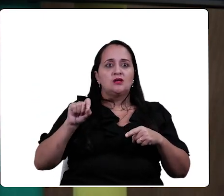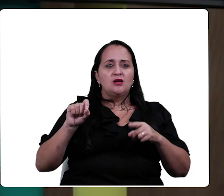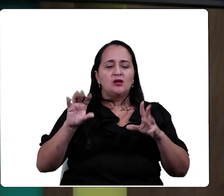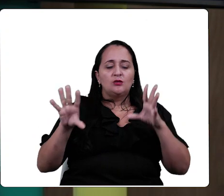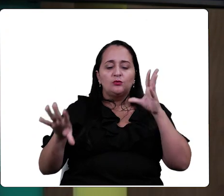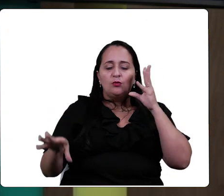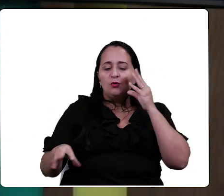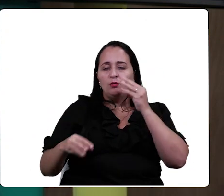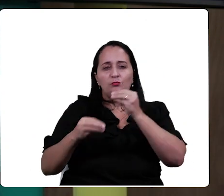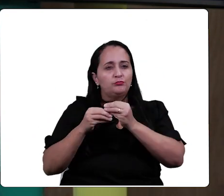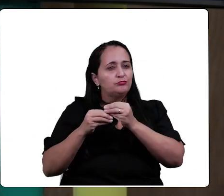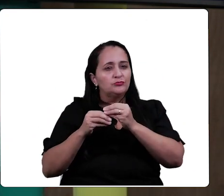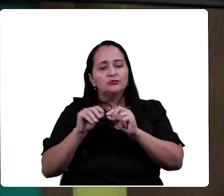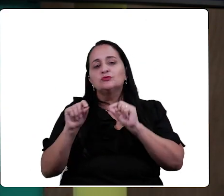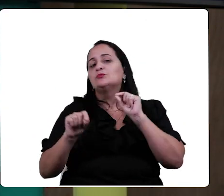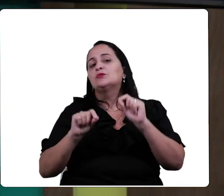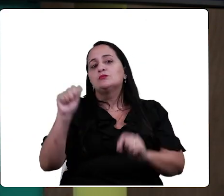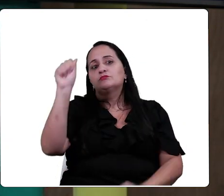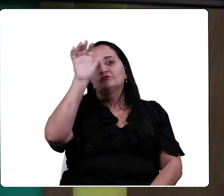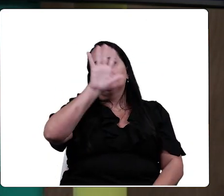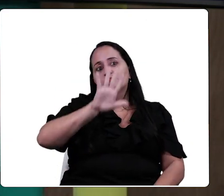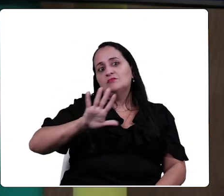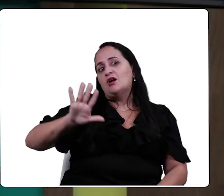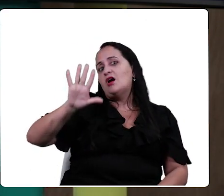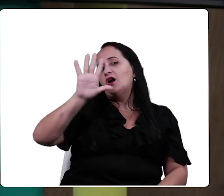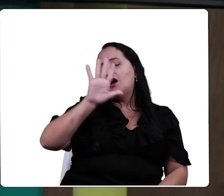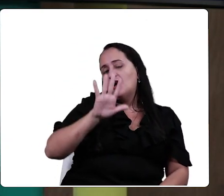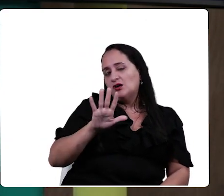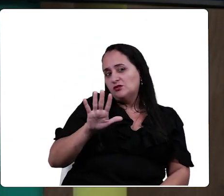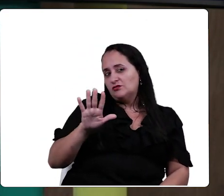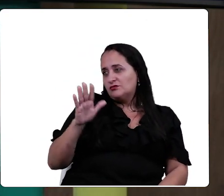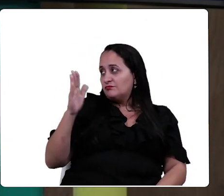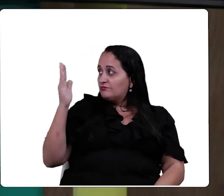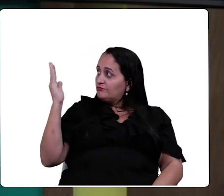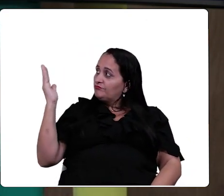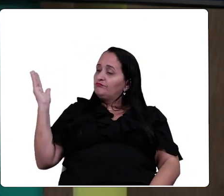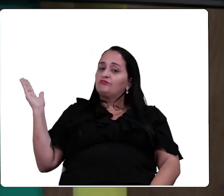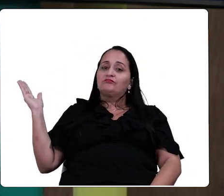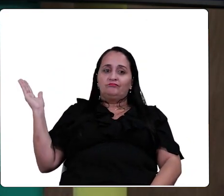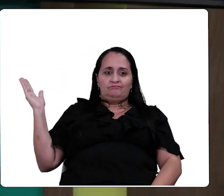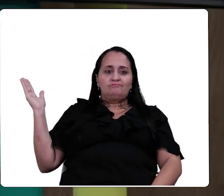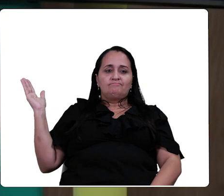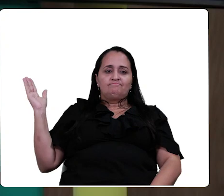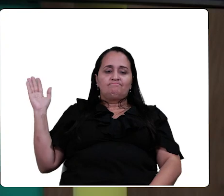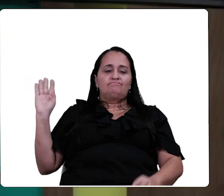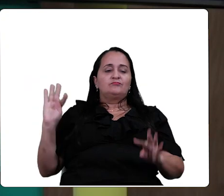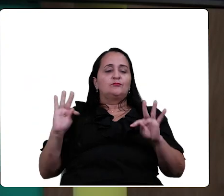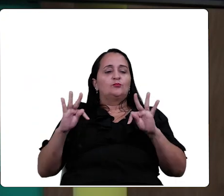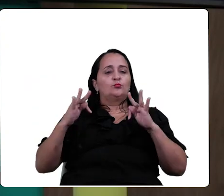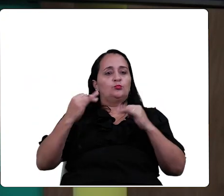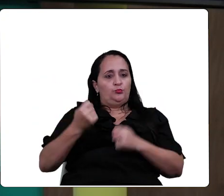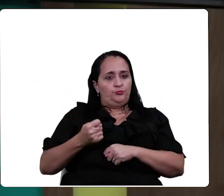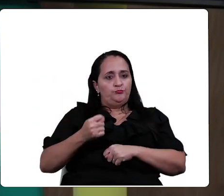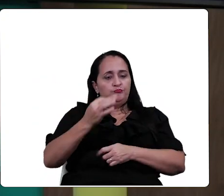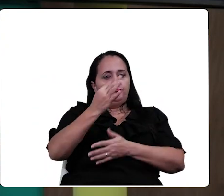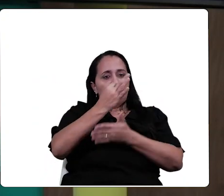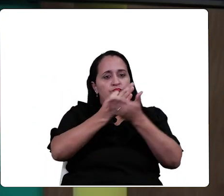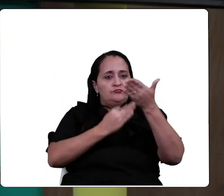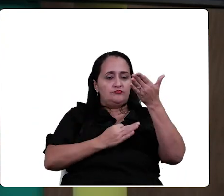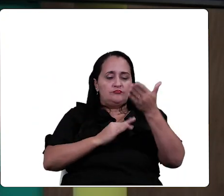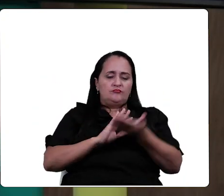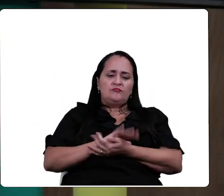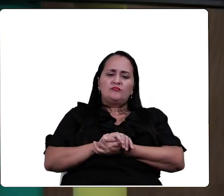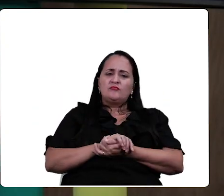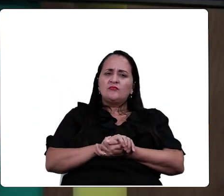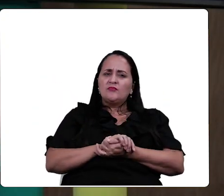que complementa esse nosso texto. Então, tudo aqui é texto. Agora, observa também